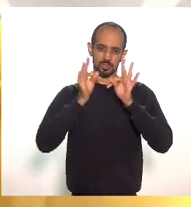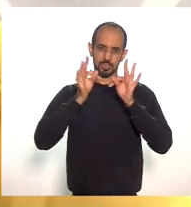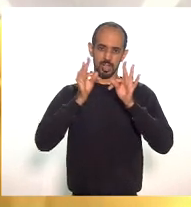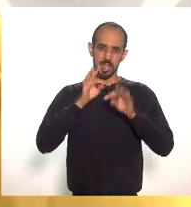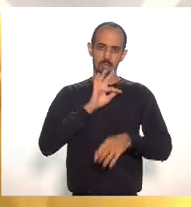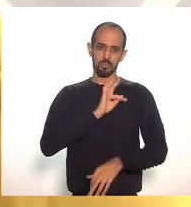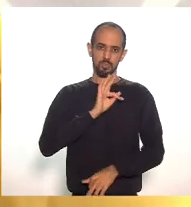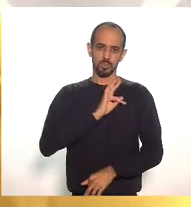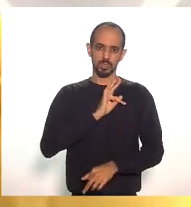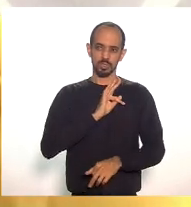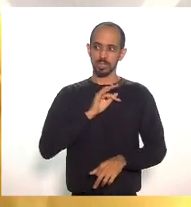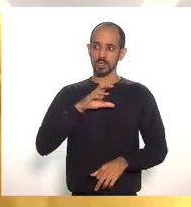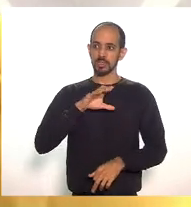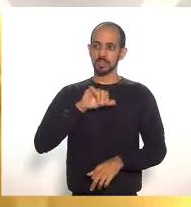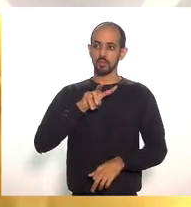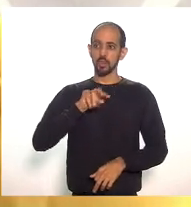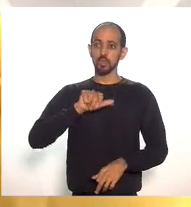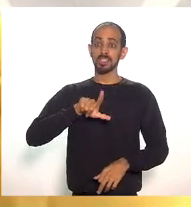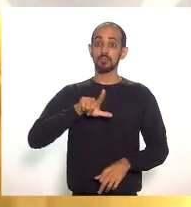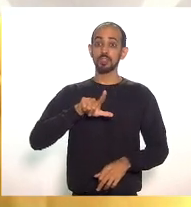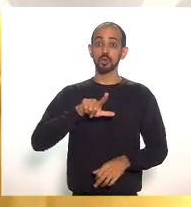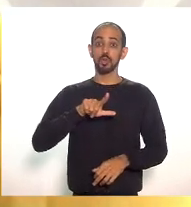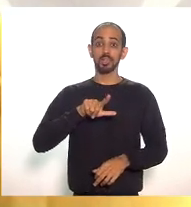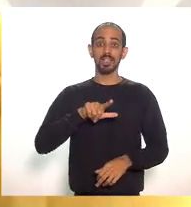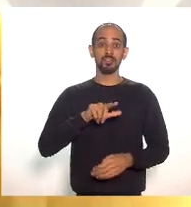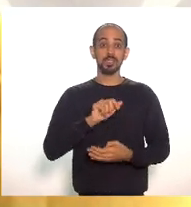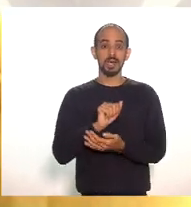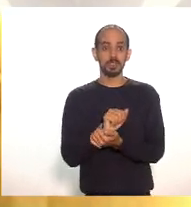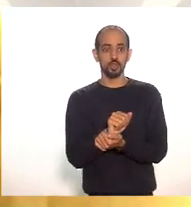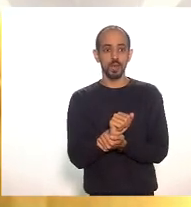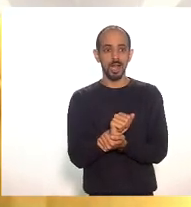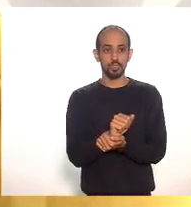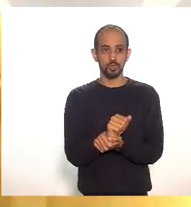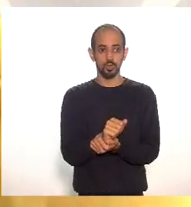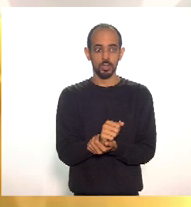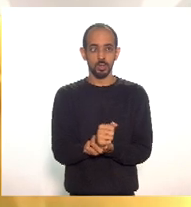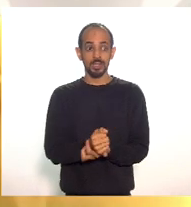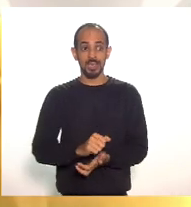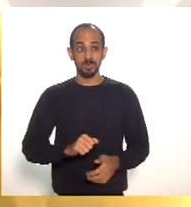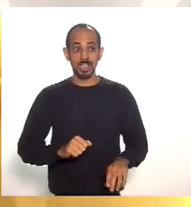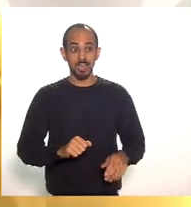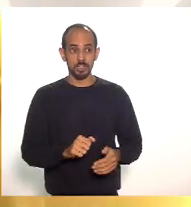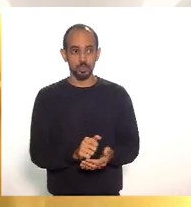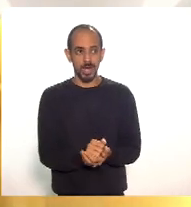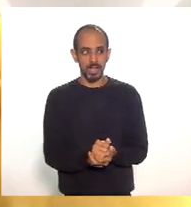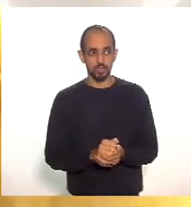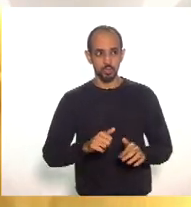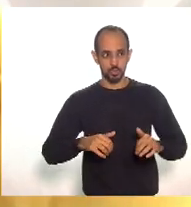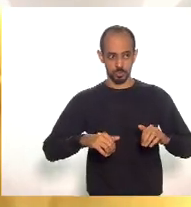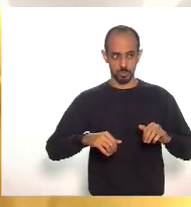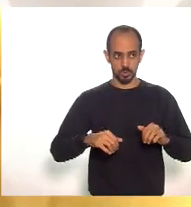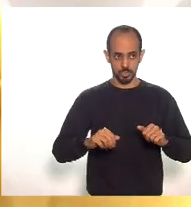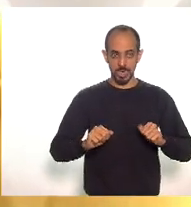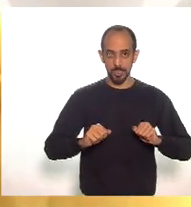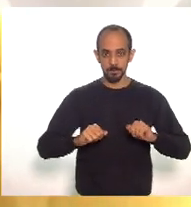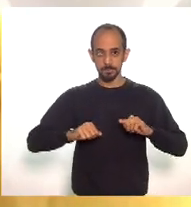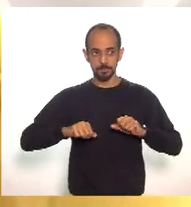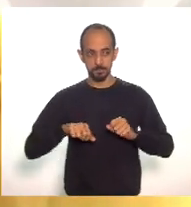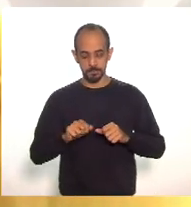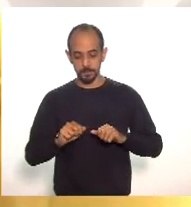polícia civil é iniciou a utilização de um software israelense denominado celebre esse